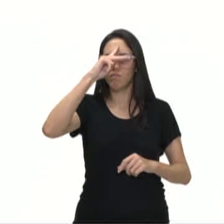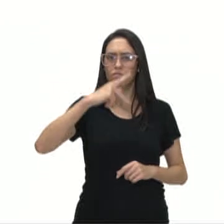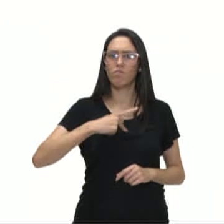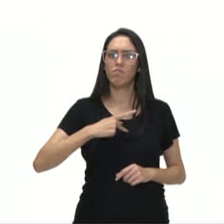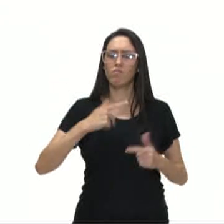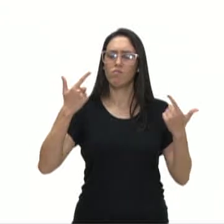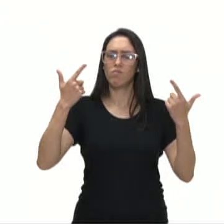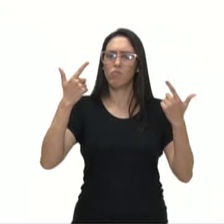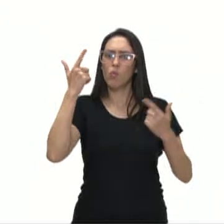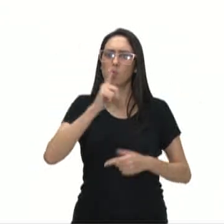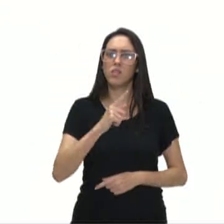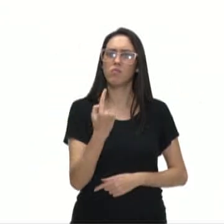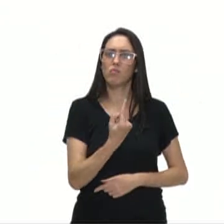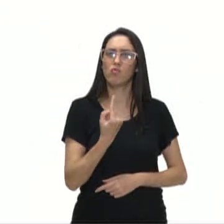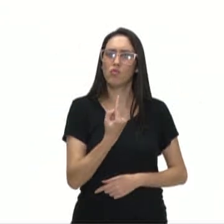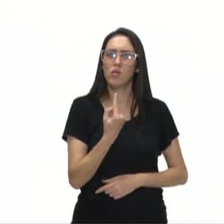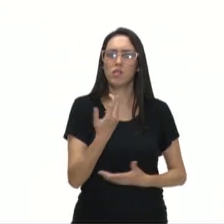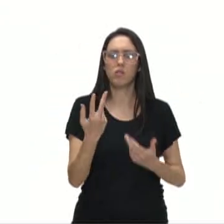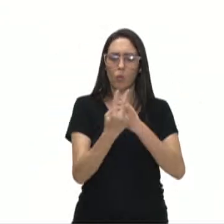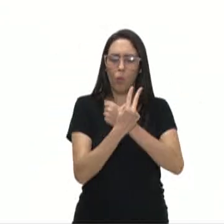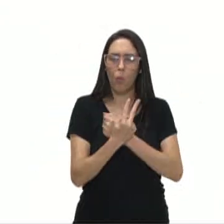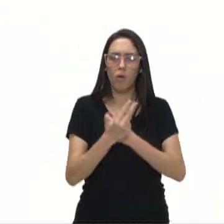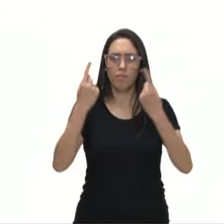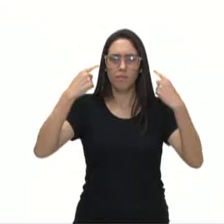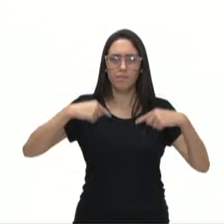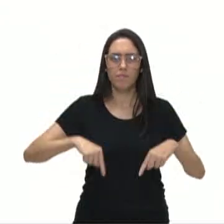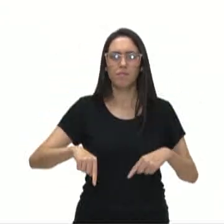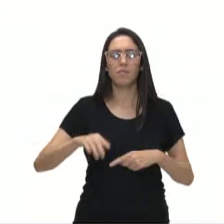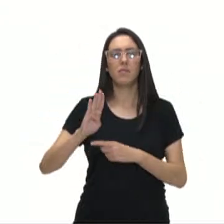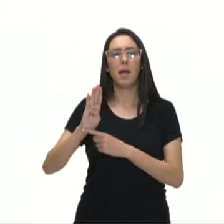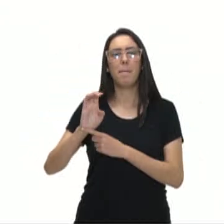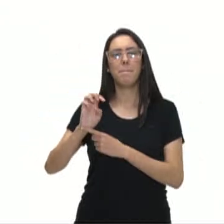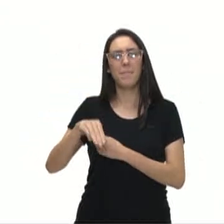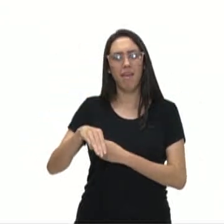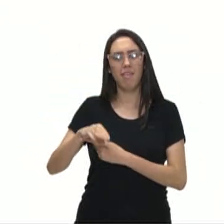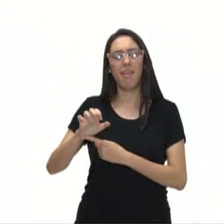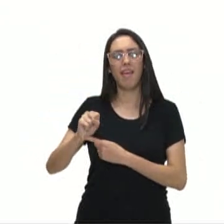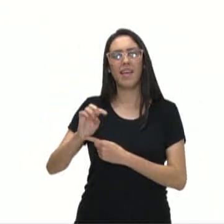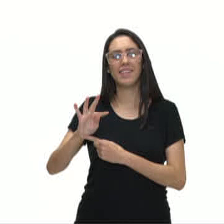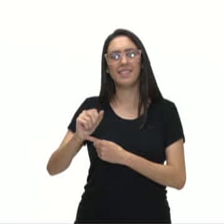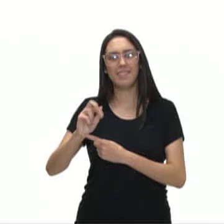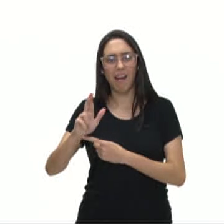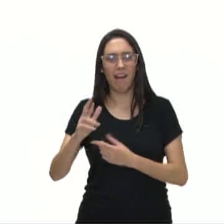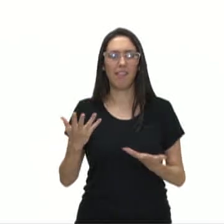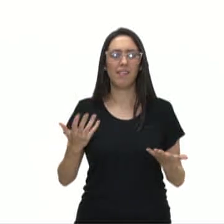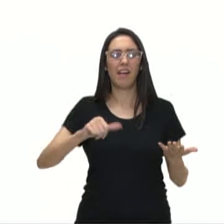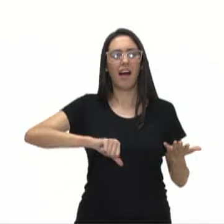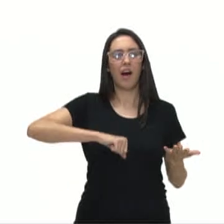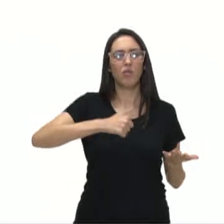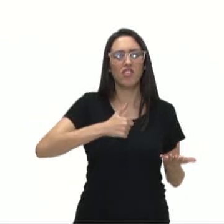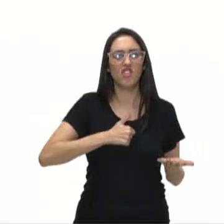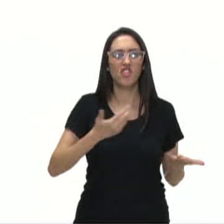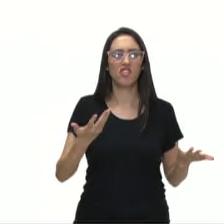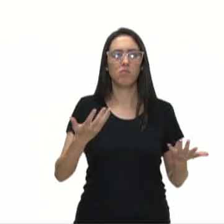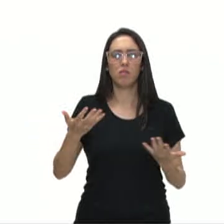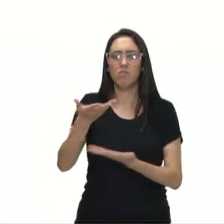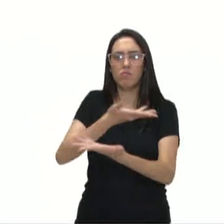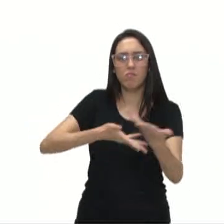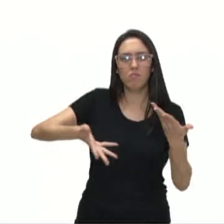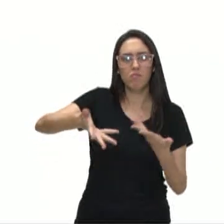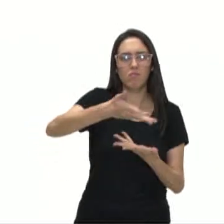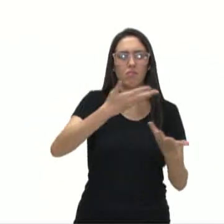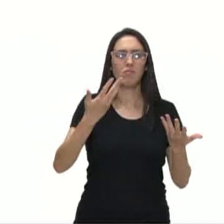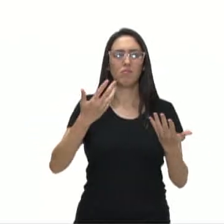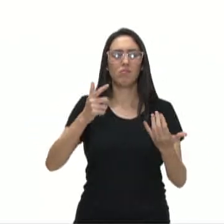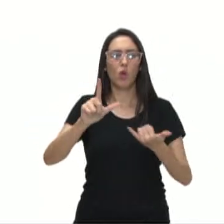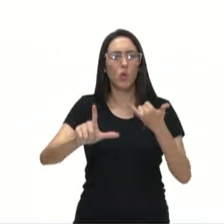de elementos como o cuidado de si, o bem-estar, a autoestima, a sociabilidade e a ludicidade,